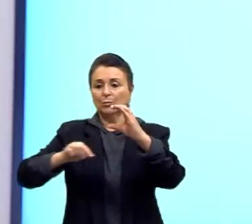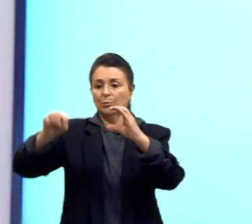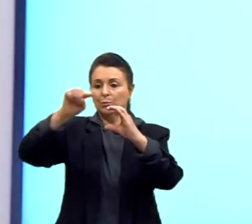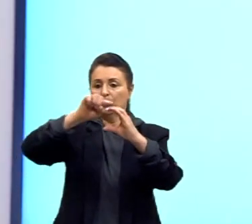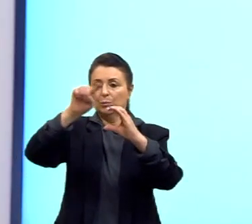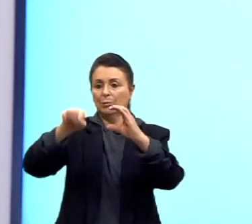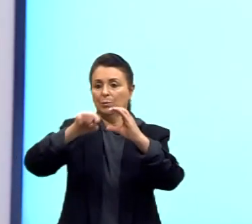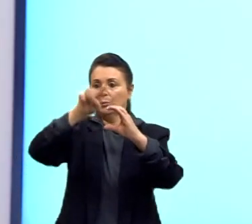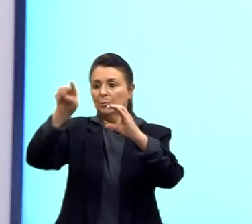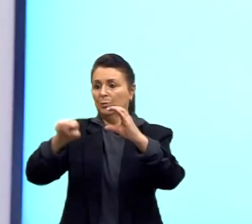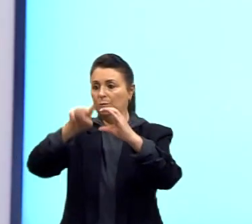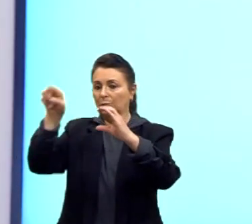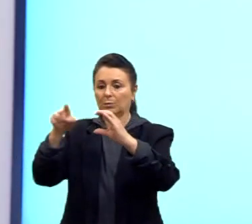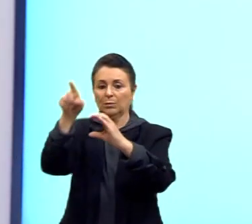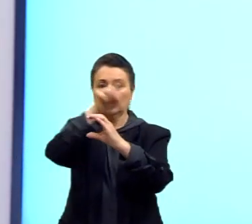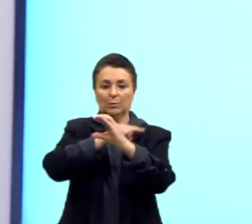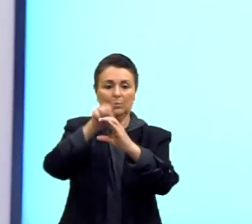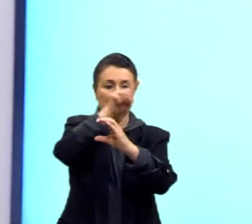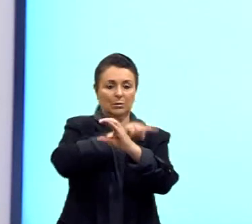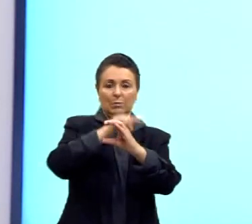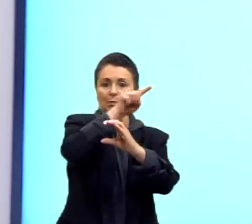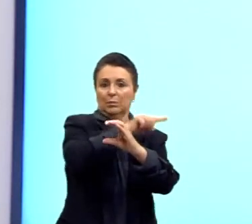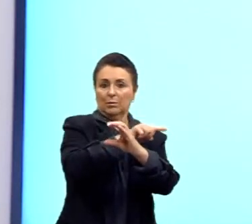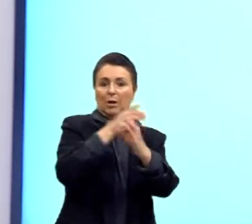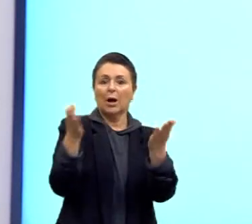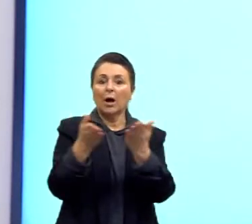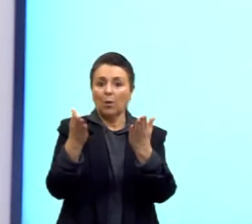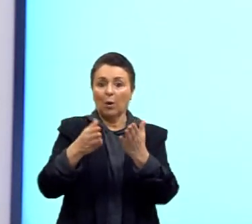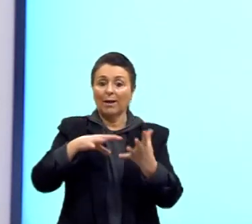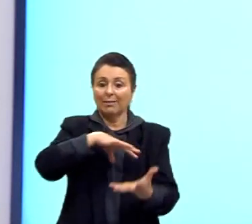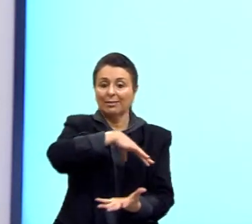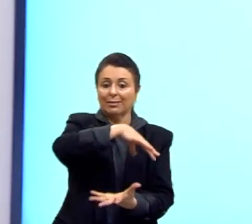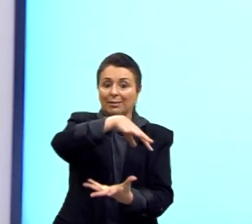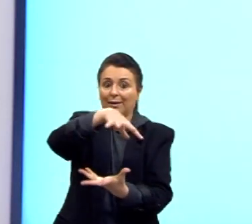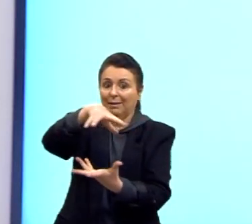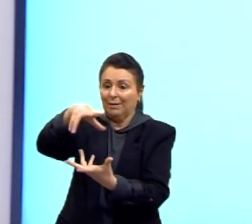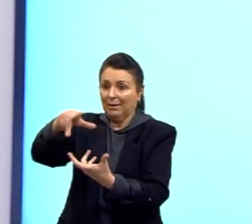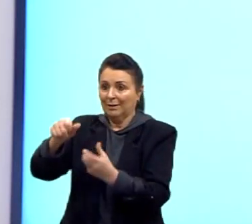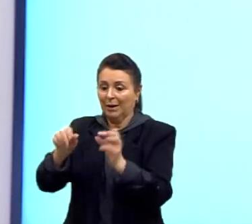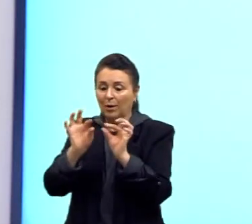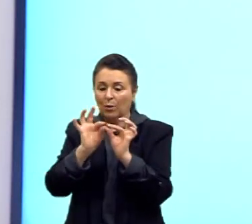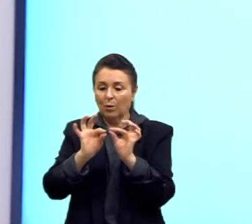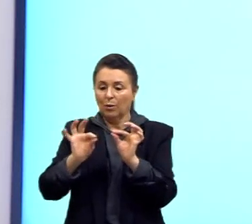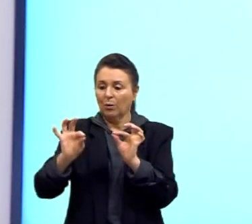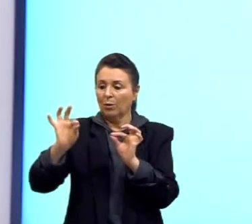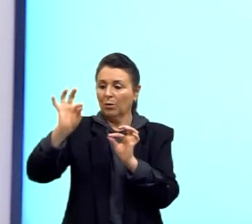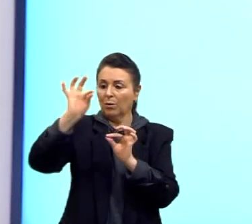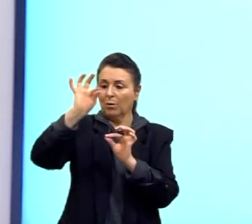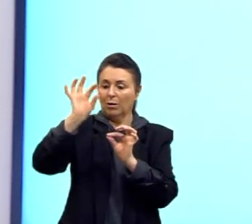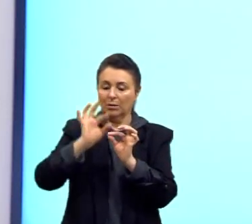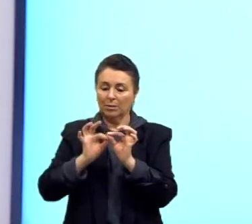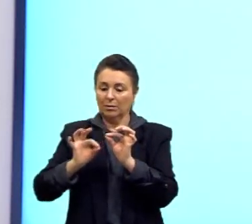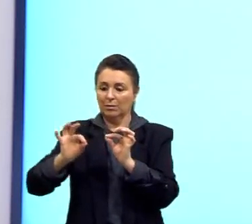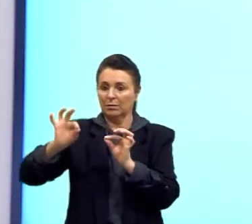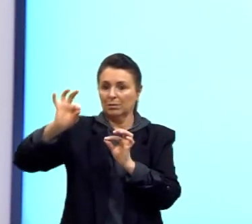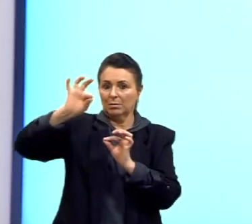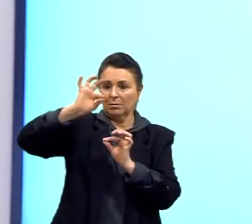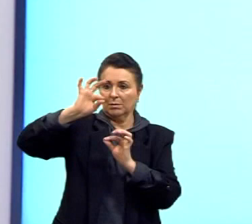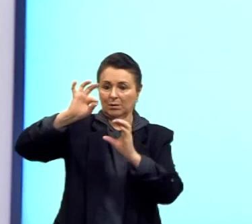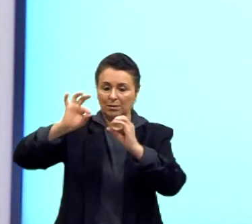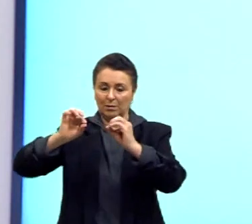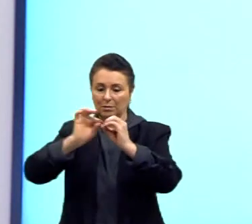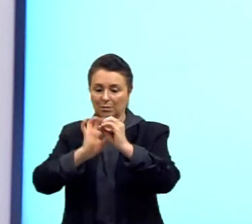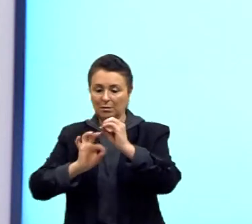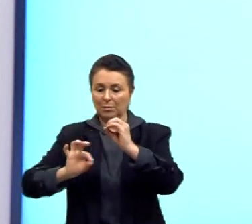gente viu antes só que agora aplicado na Terra como que ele fica né as linhas de campo então fazem este